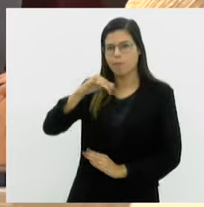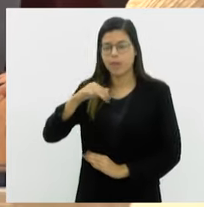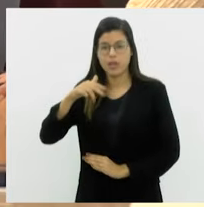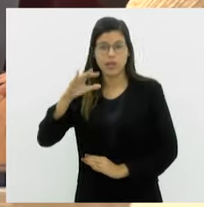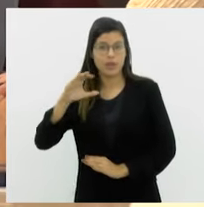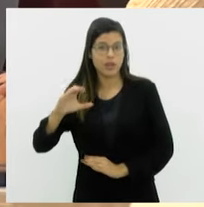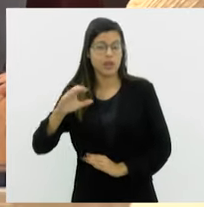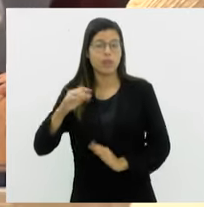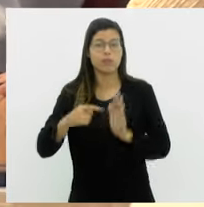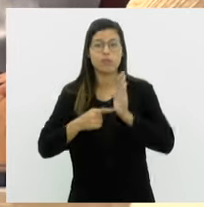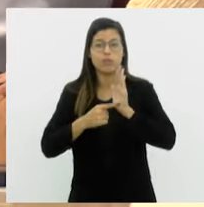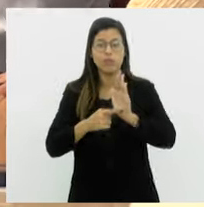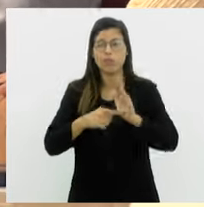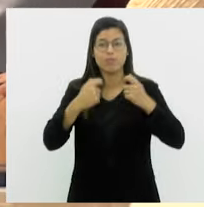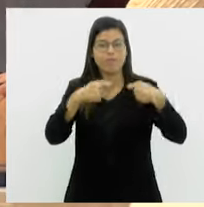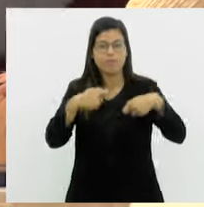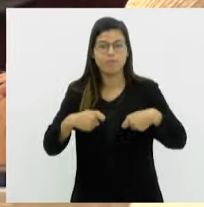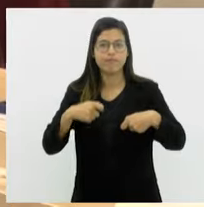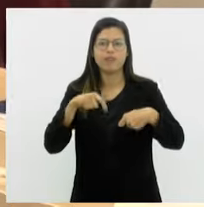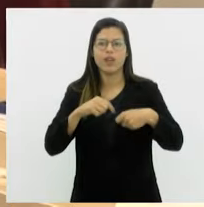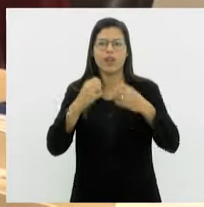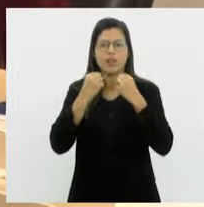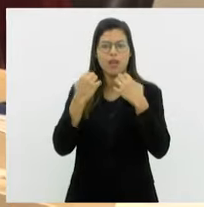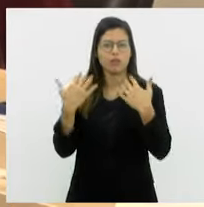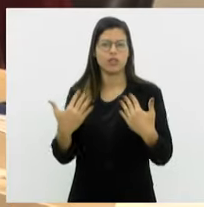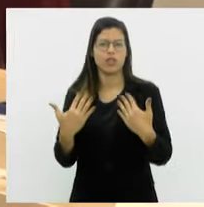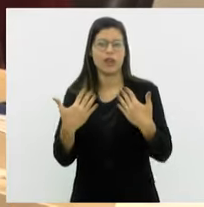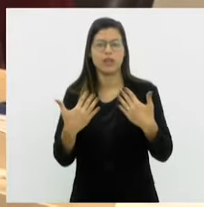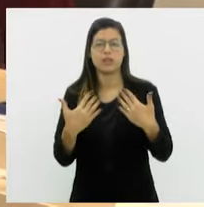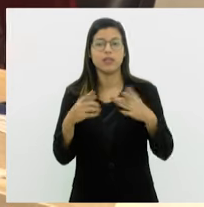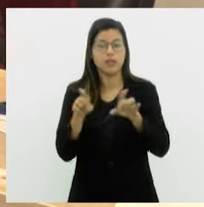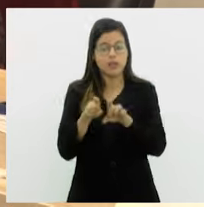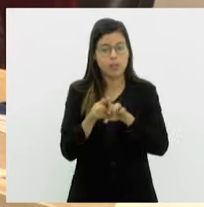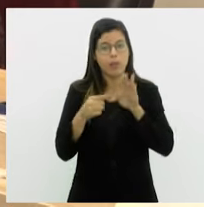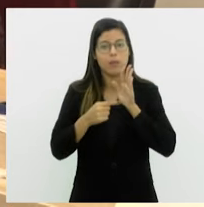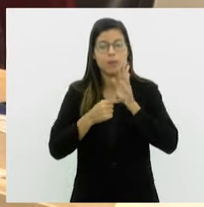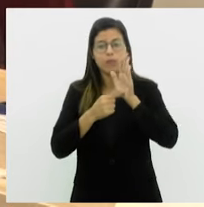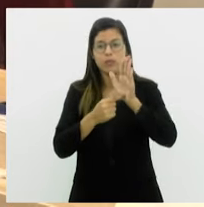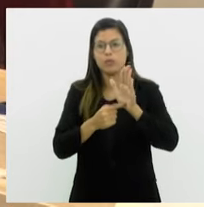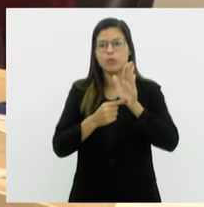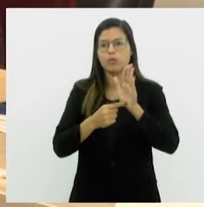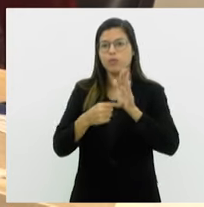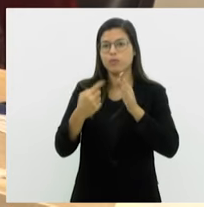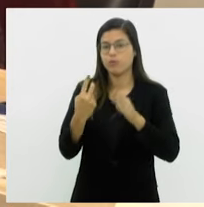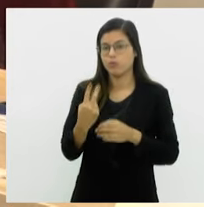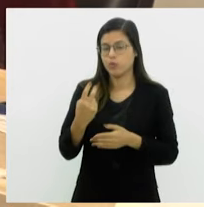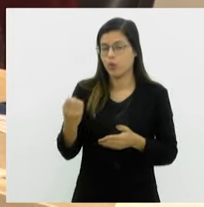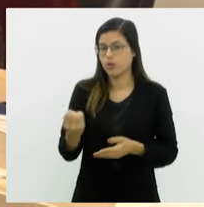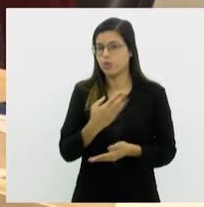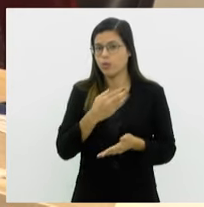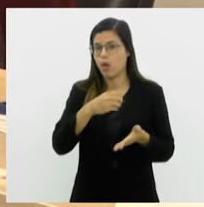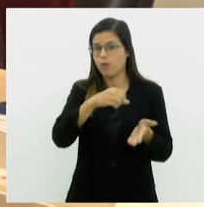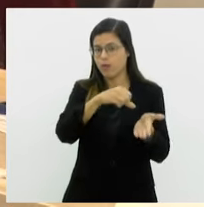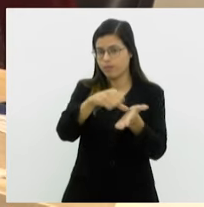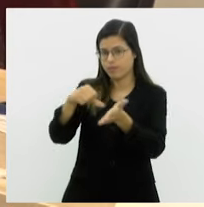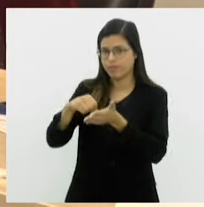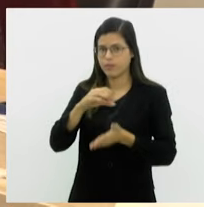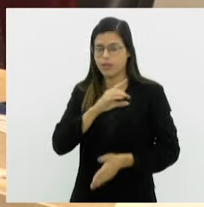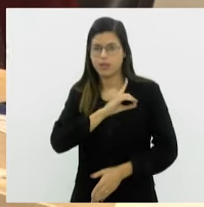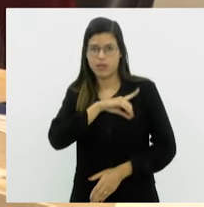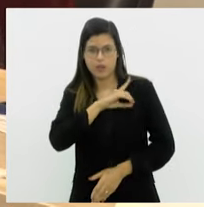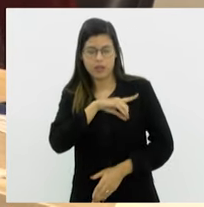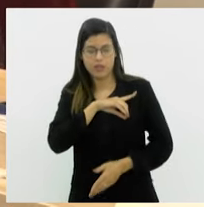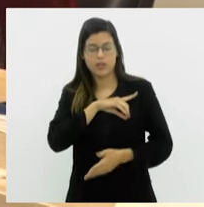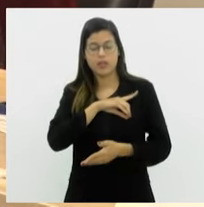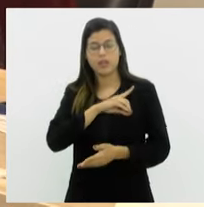encaminhamentos apontados durante a audiência e destacou o anúncio das 2 novas unidades de delegacias de crimes raciais